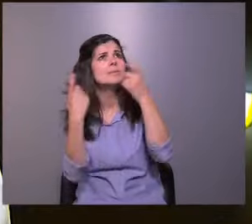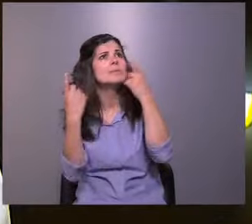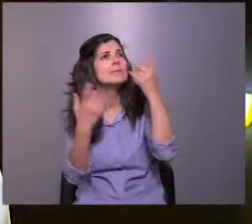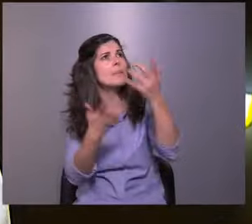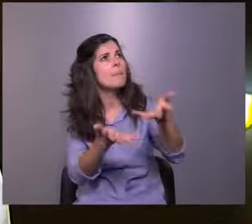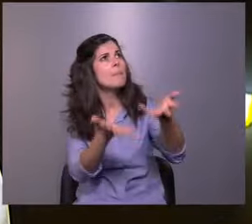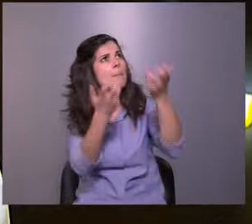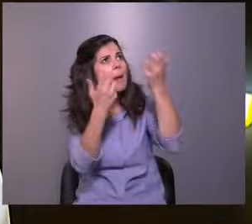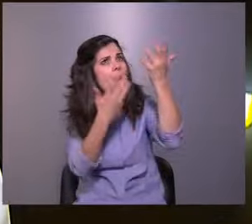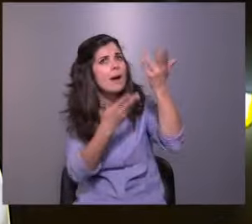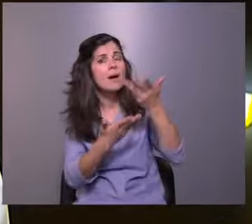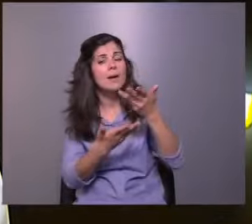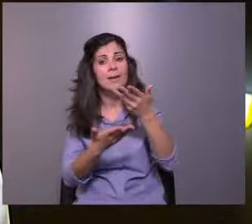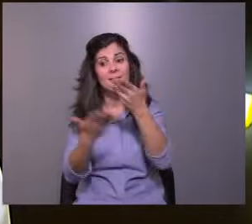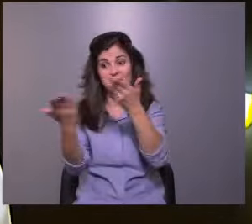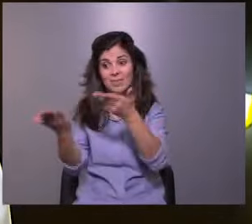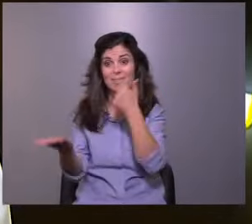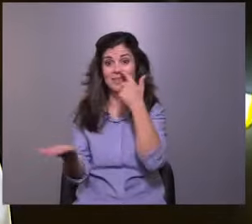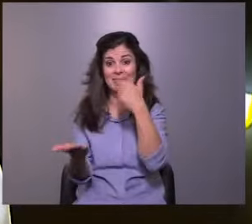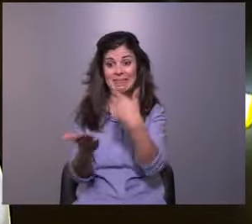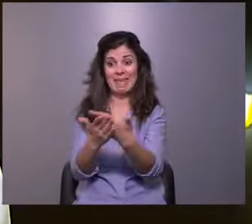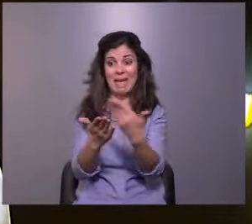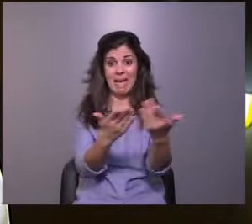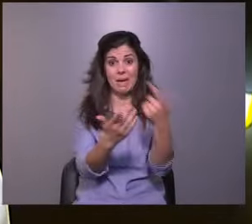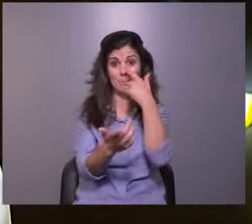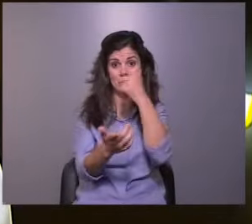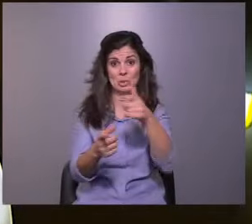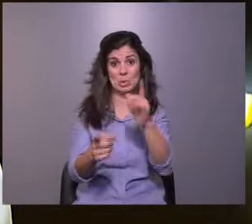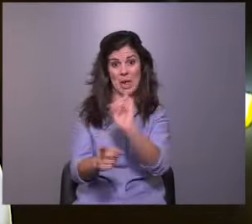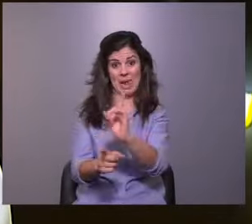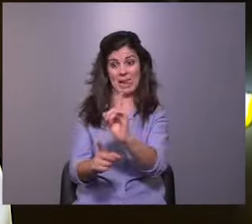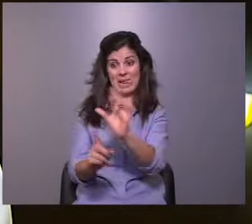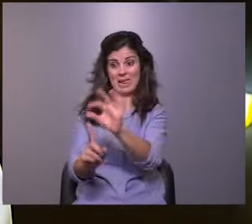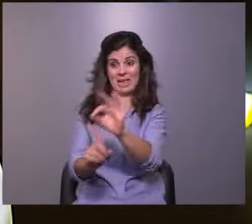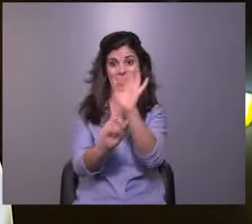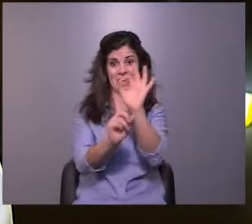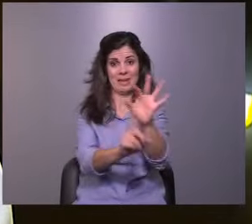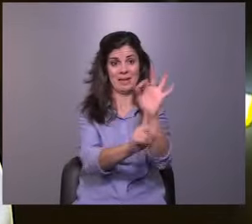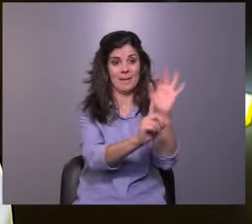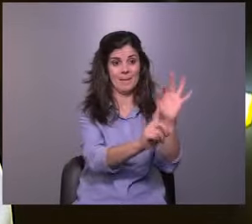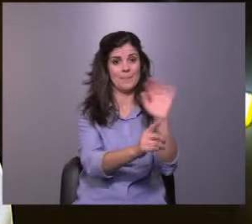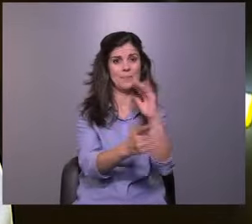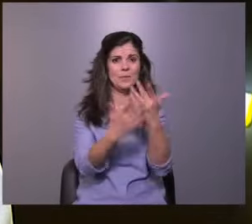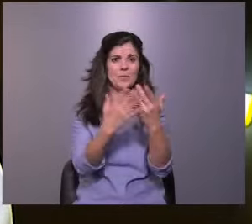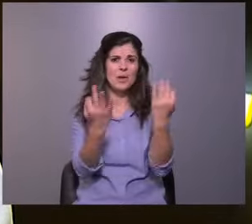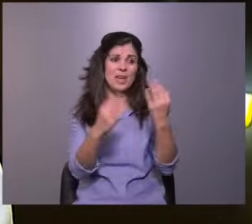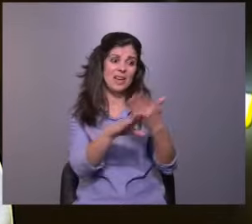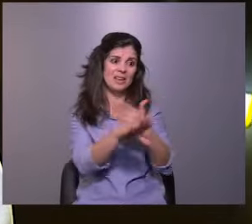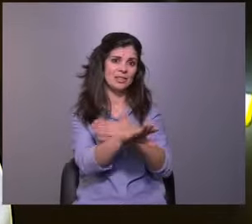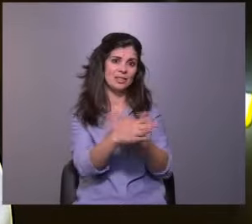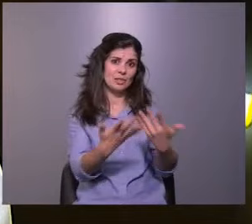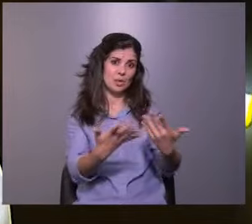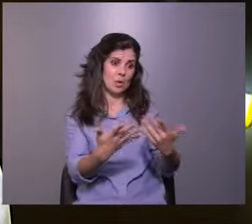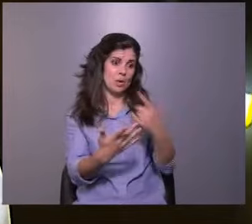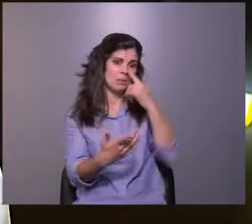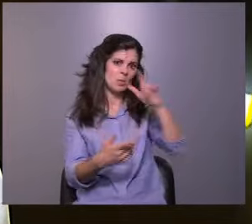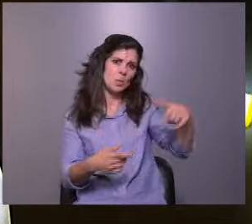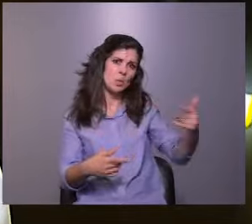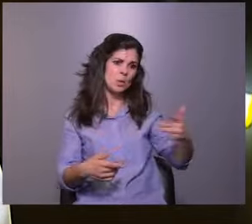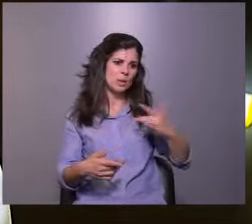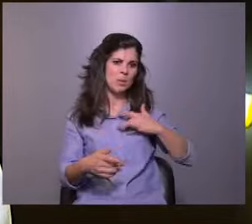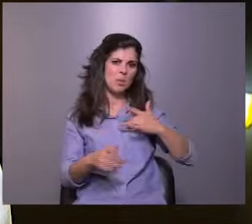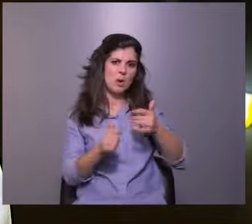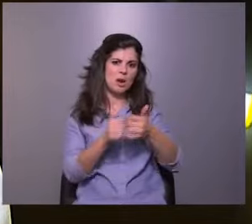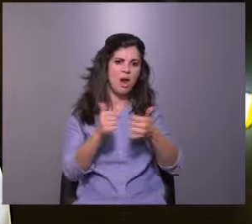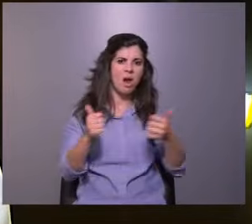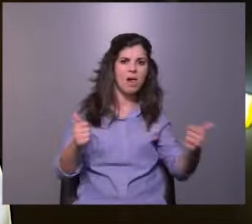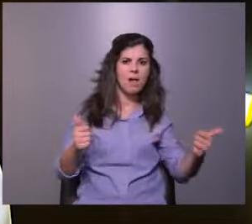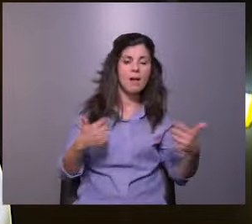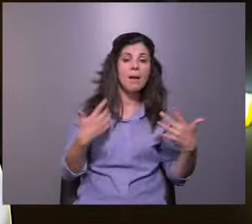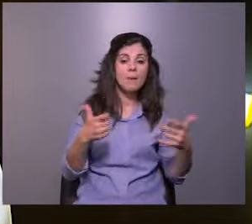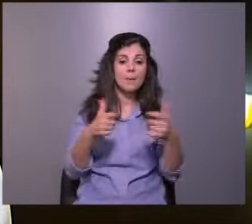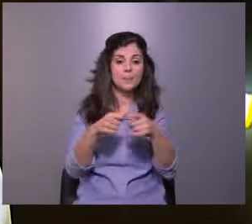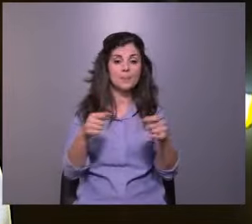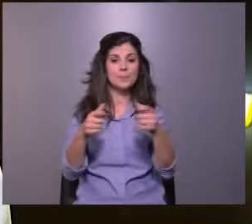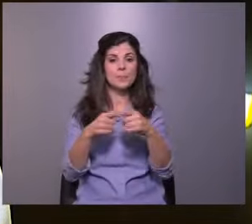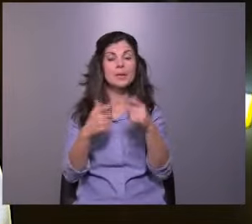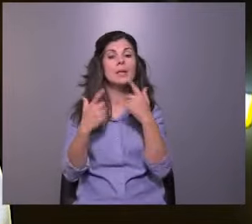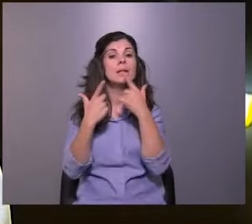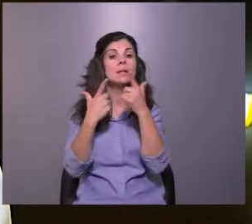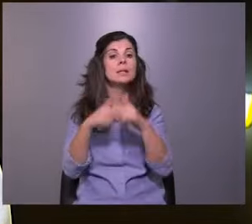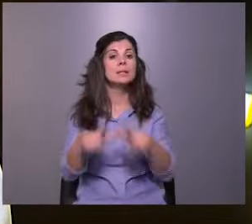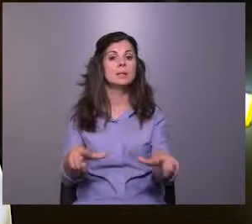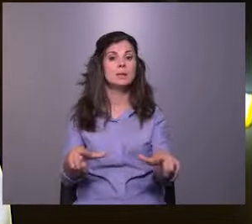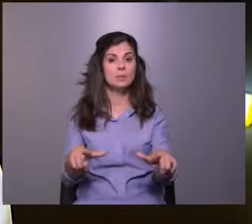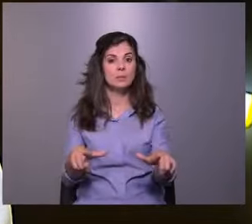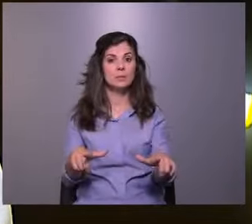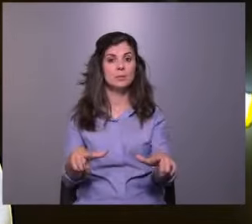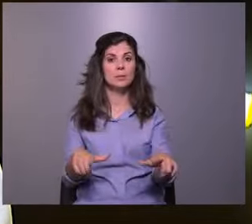Jesus, crucificado por amor, recompensai aqueles que dão a vida pelos irmãos e vivem